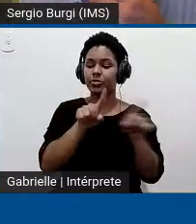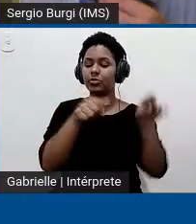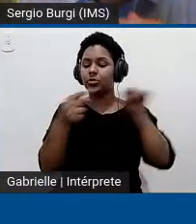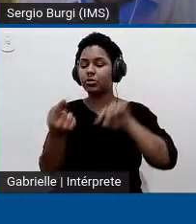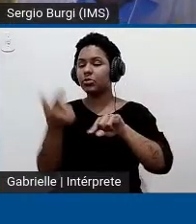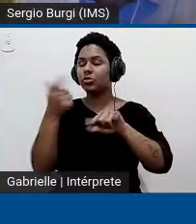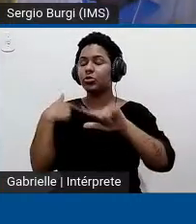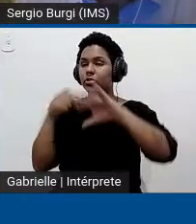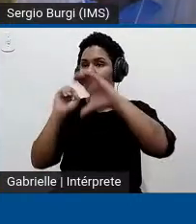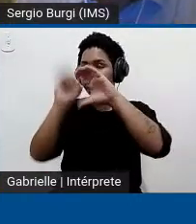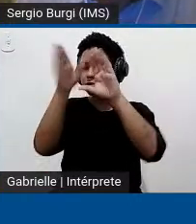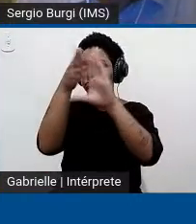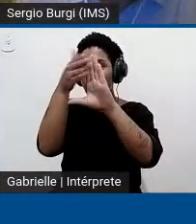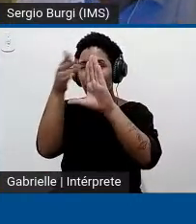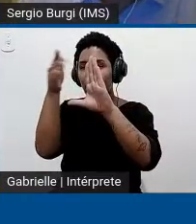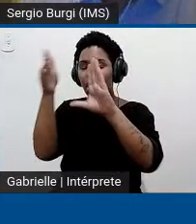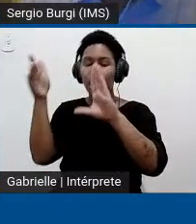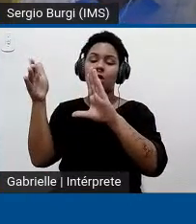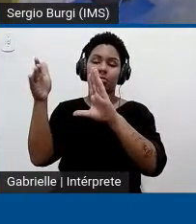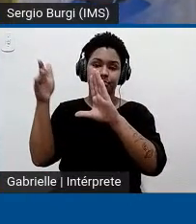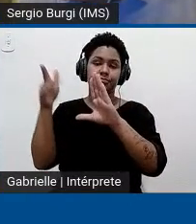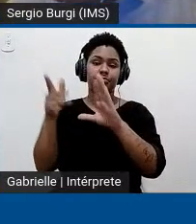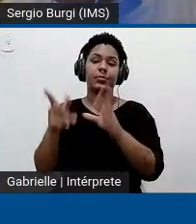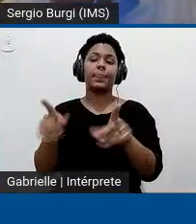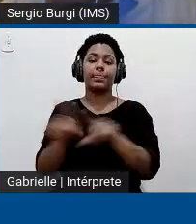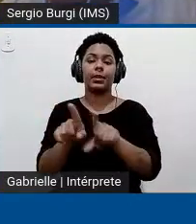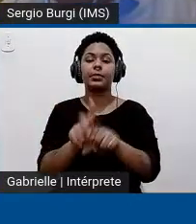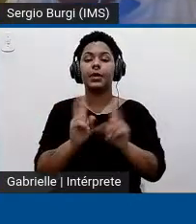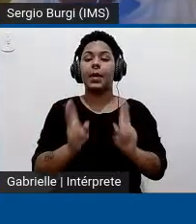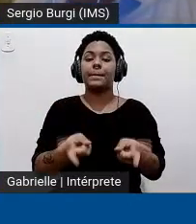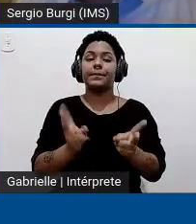movimento, né, e, ao mesmo tempo,